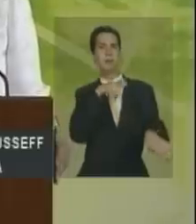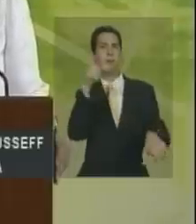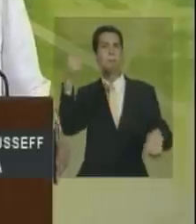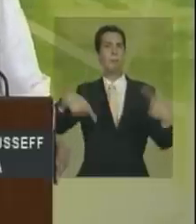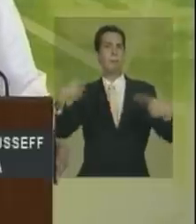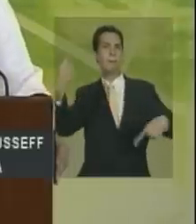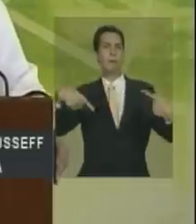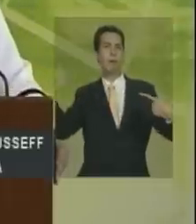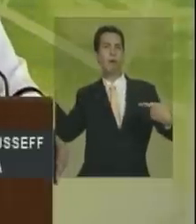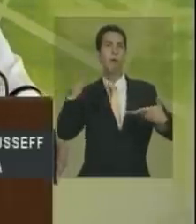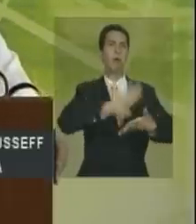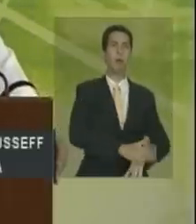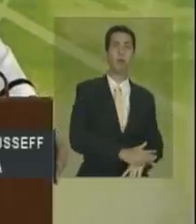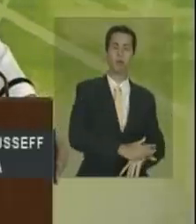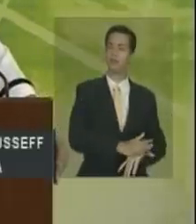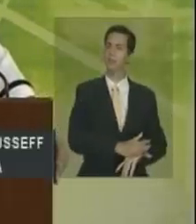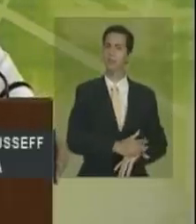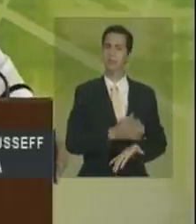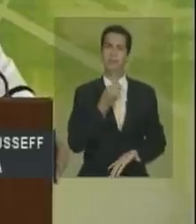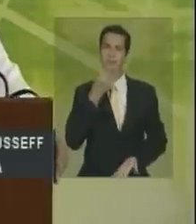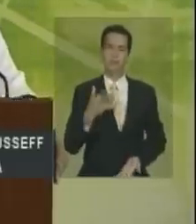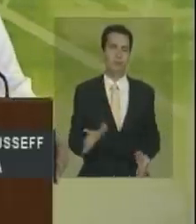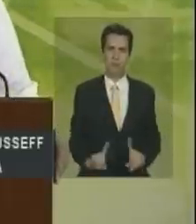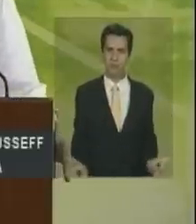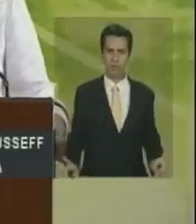competitividade da economia